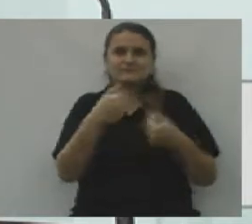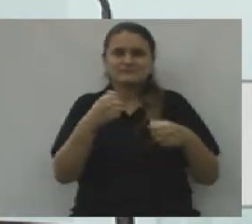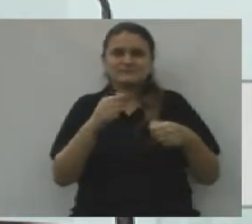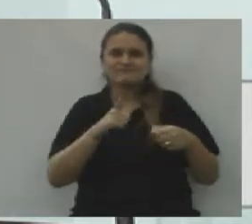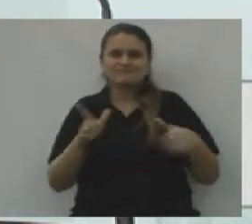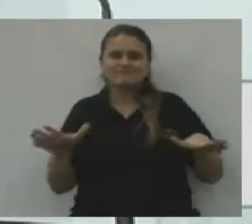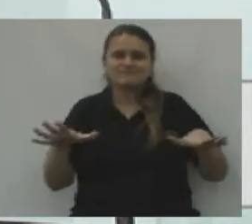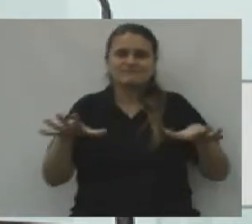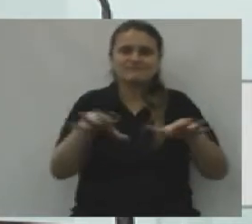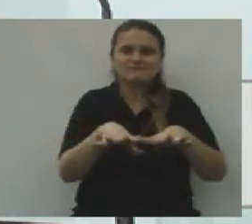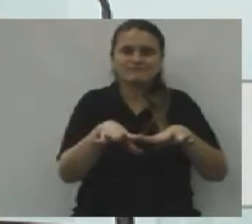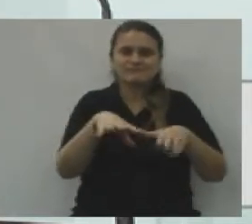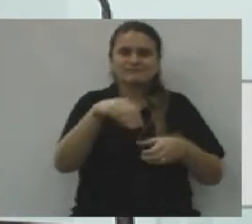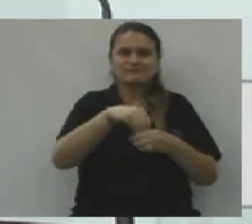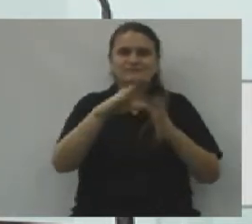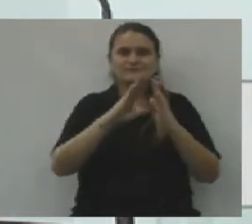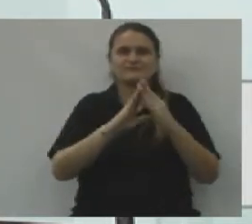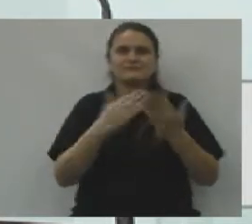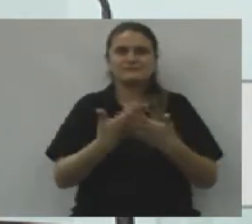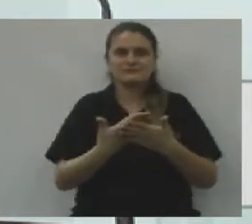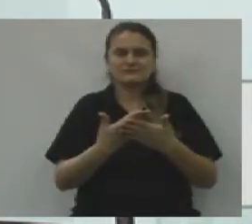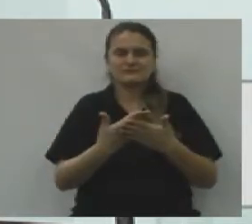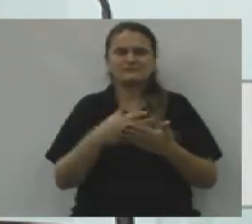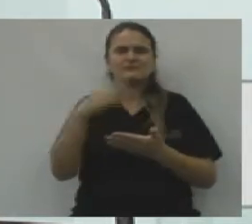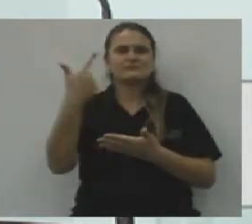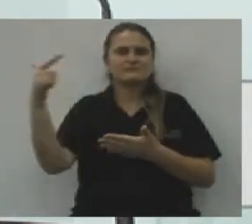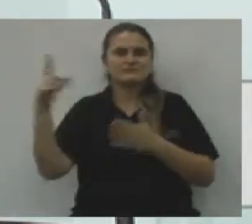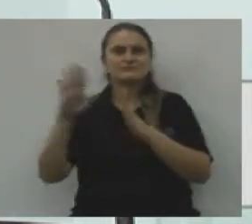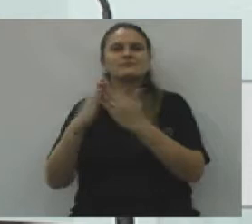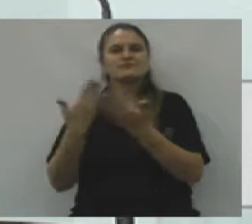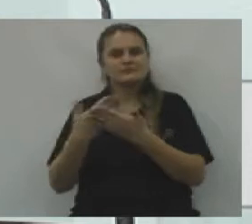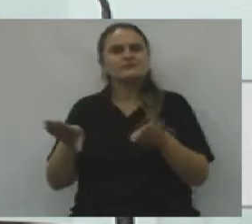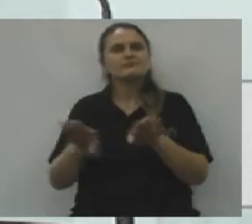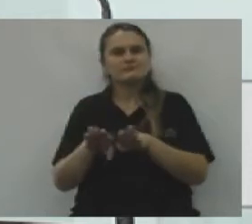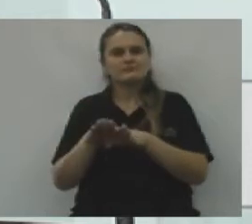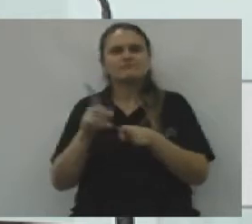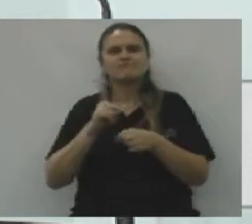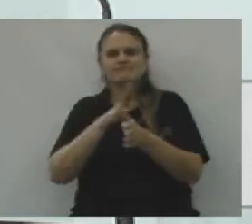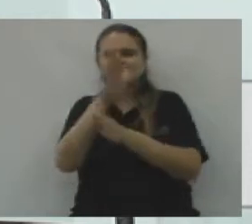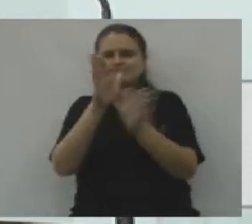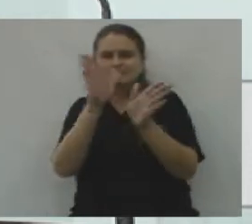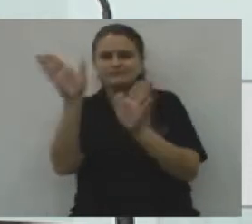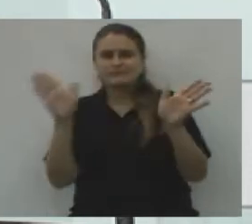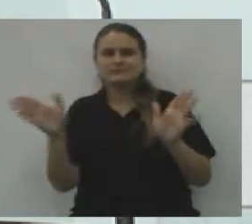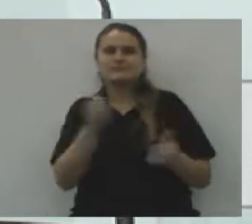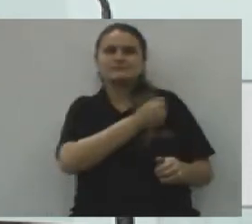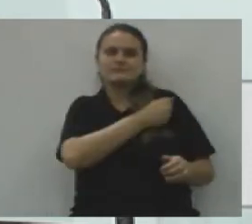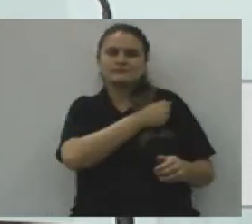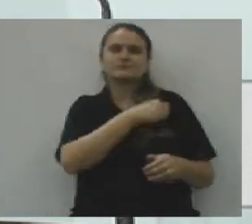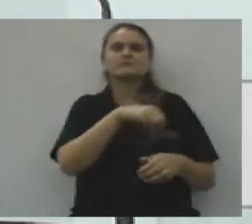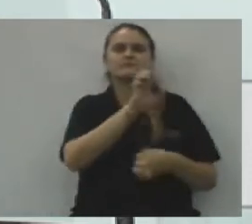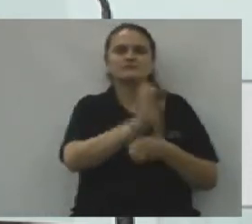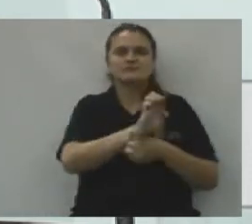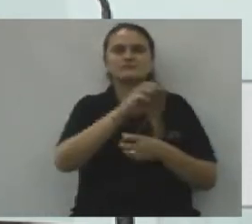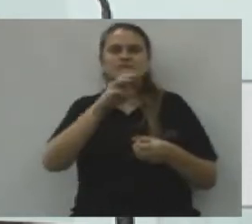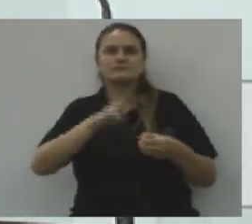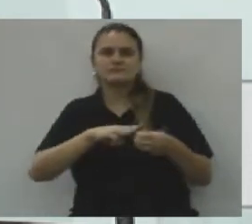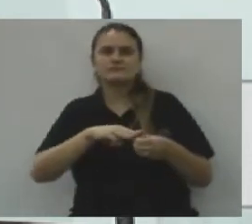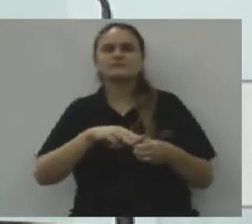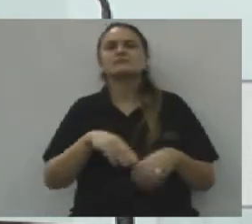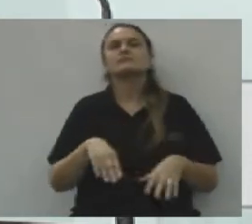inclusão na escola. Outras escolas também receberam. as escolas estaduais, municipais, como é o